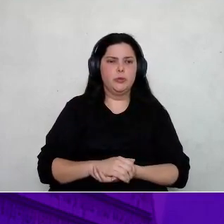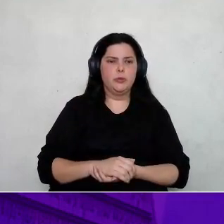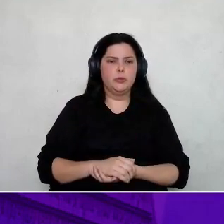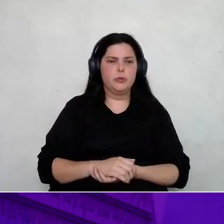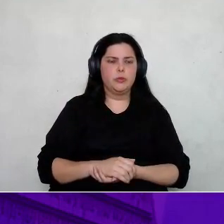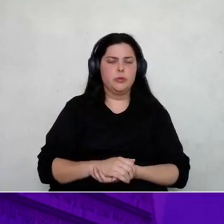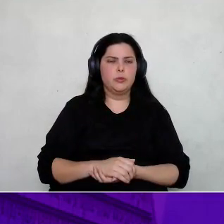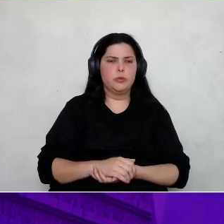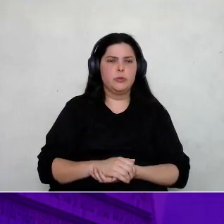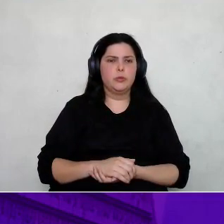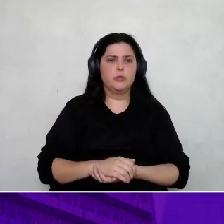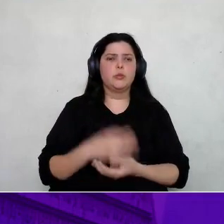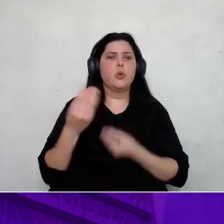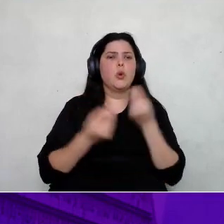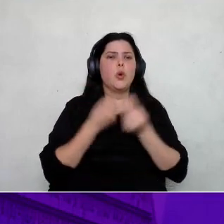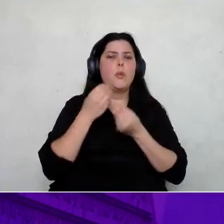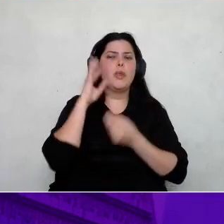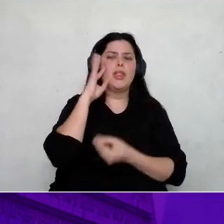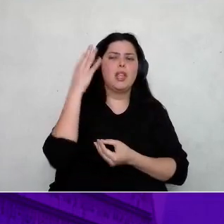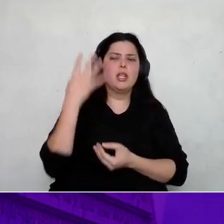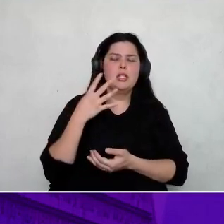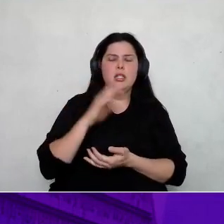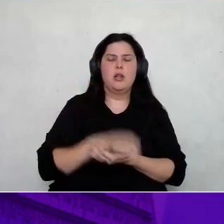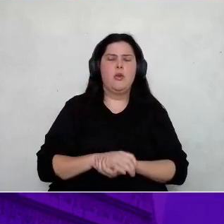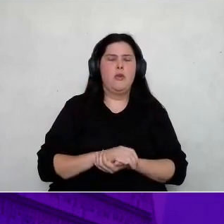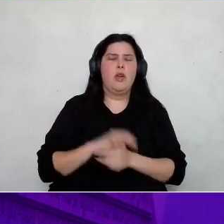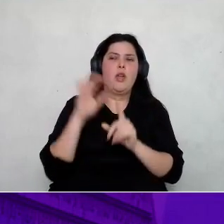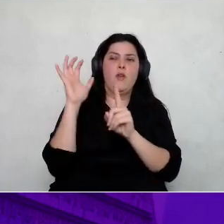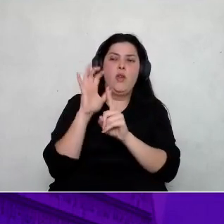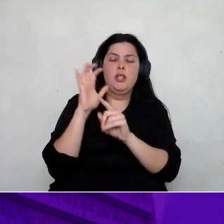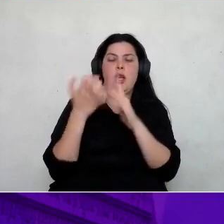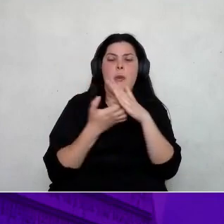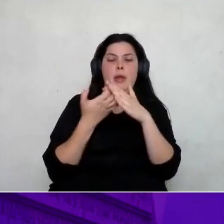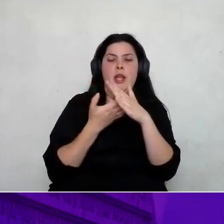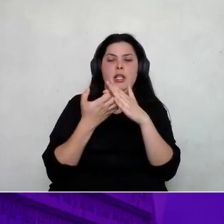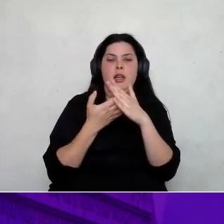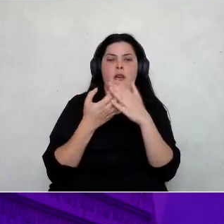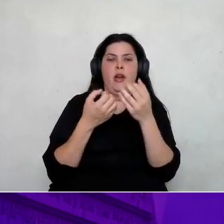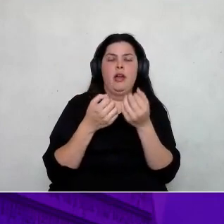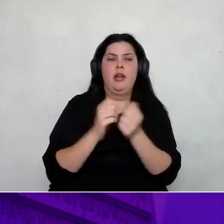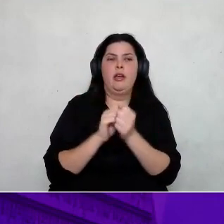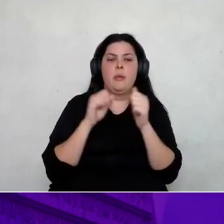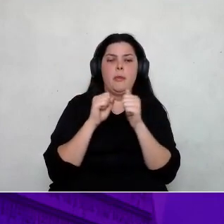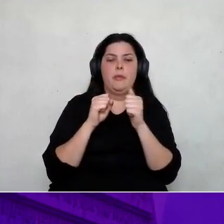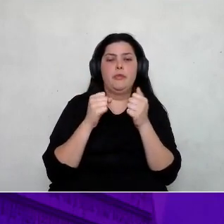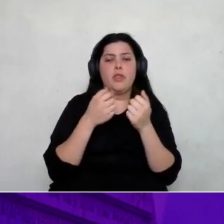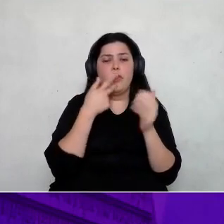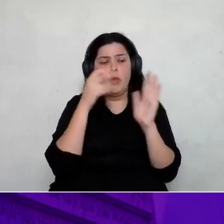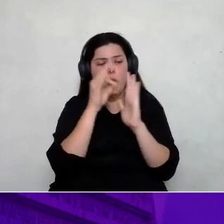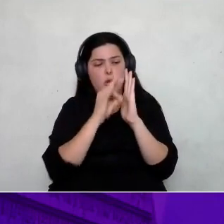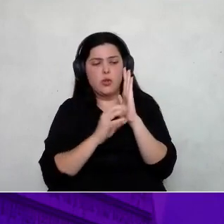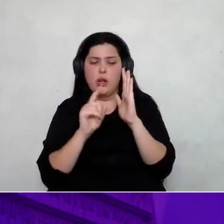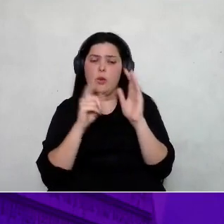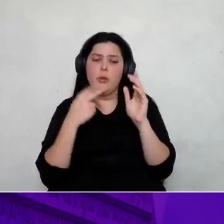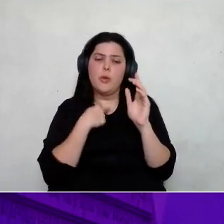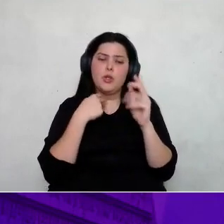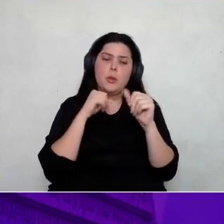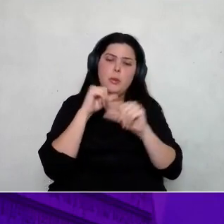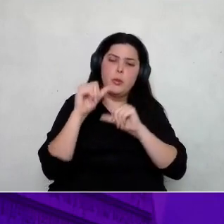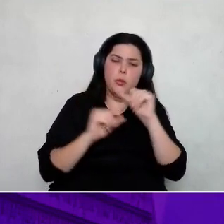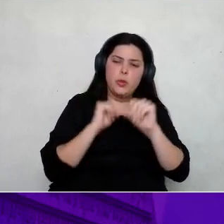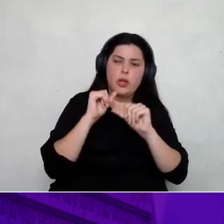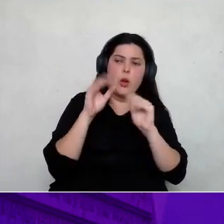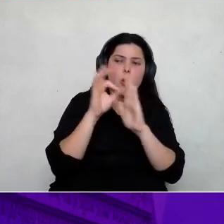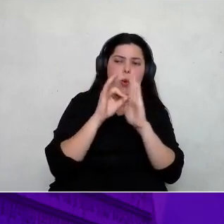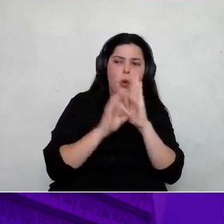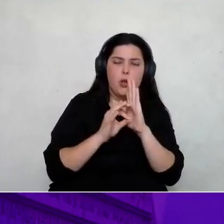essa decisão vai afetar toda a organização. E a gente não fala de código, você pode mudar um pequeno trecho de código que pode